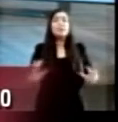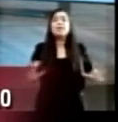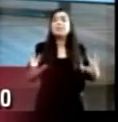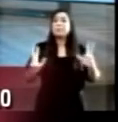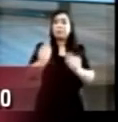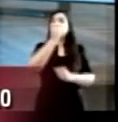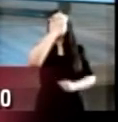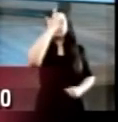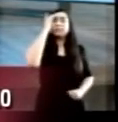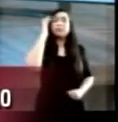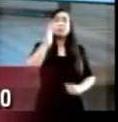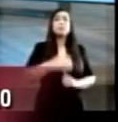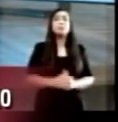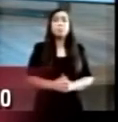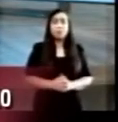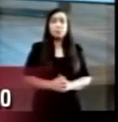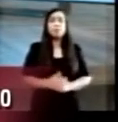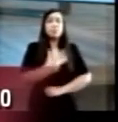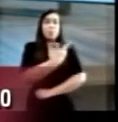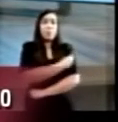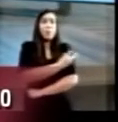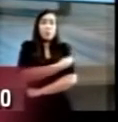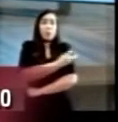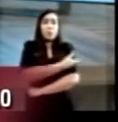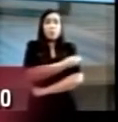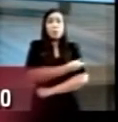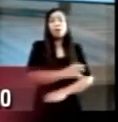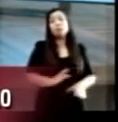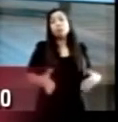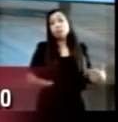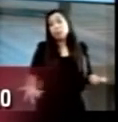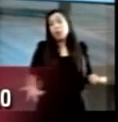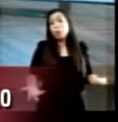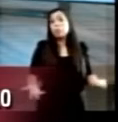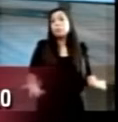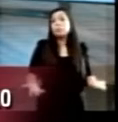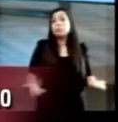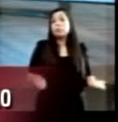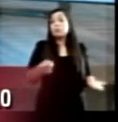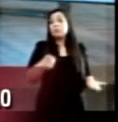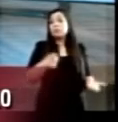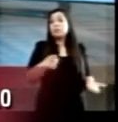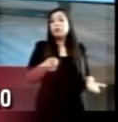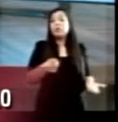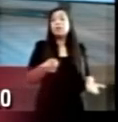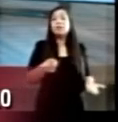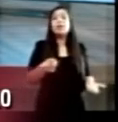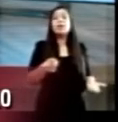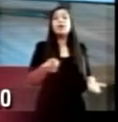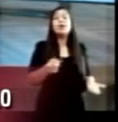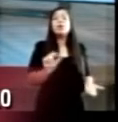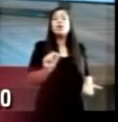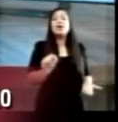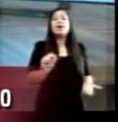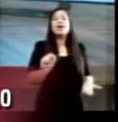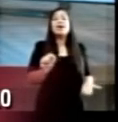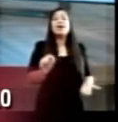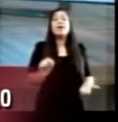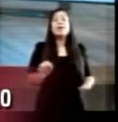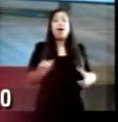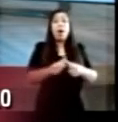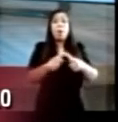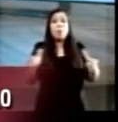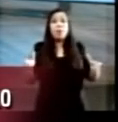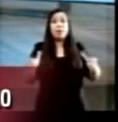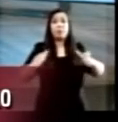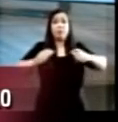população tomasse essa vacina. Mas você ficaria não numa situação de flutuação, de aumento,